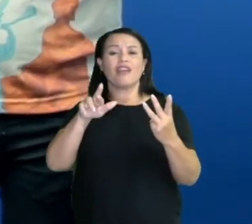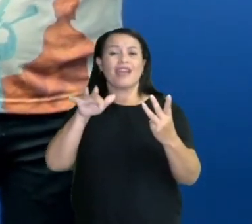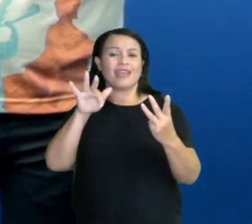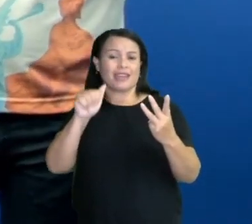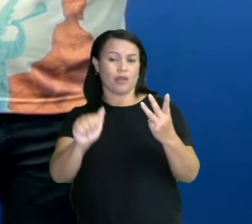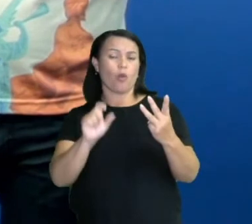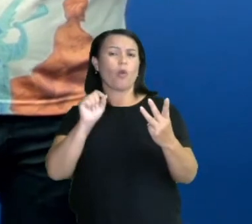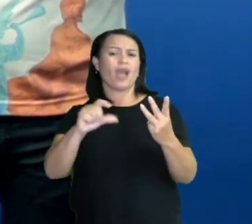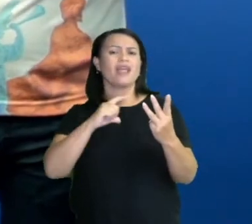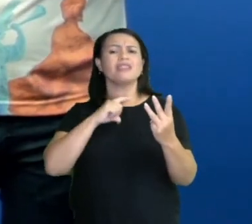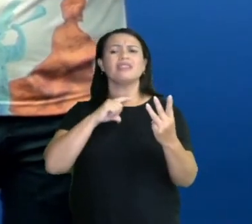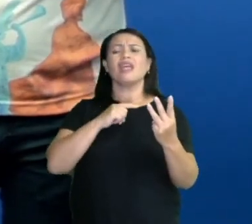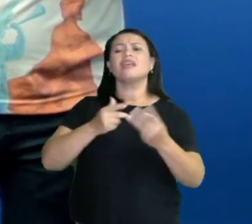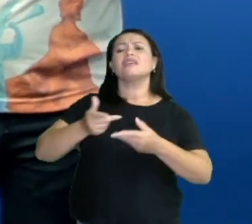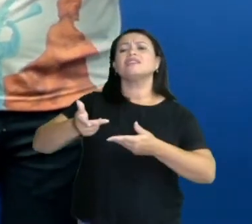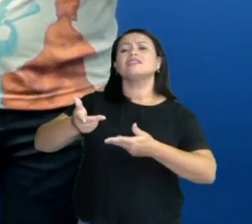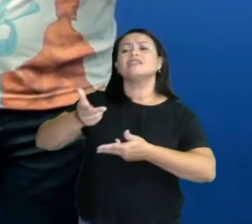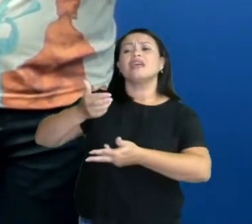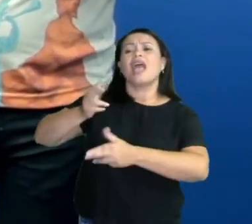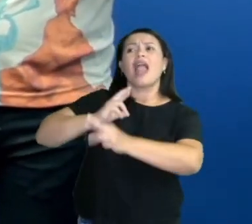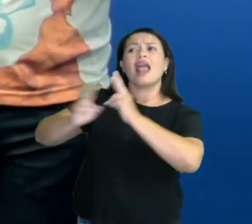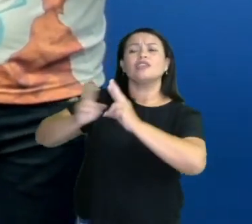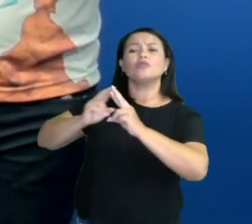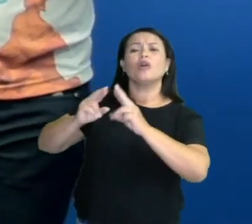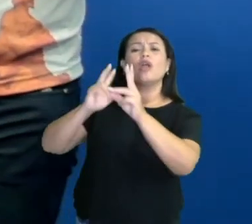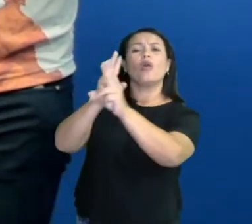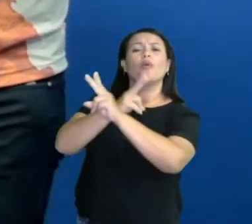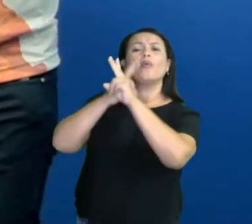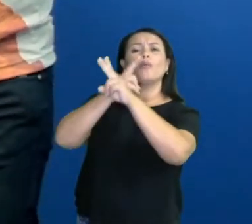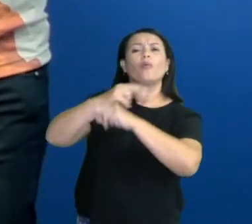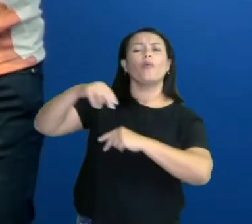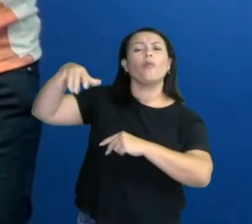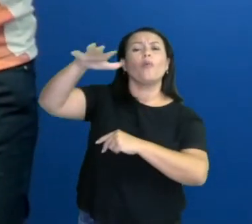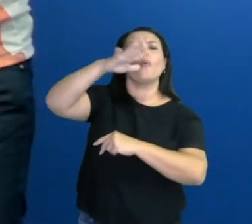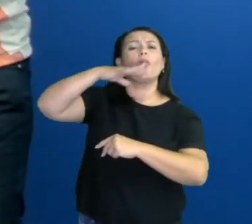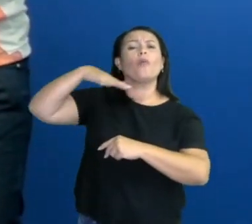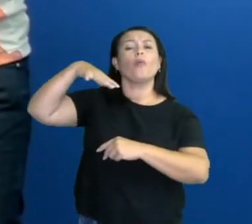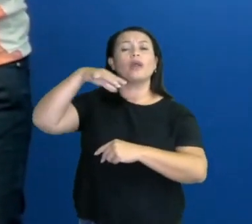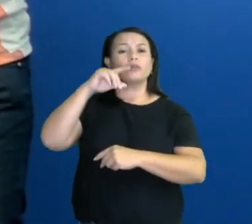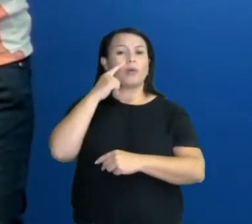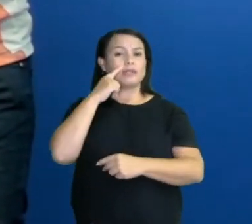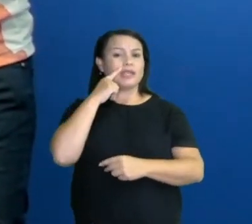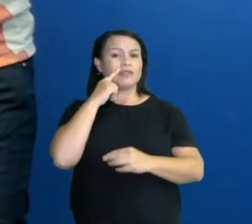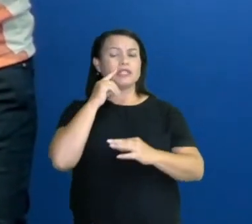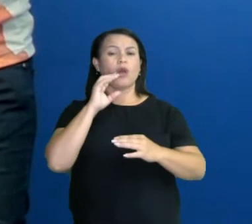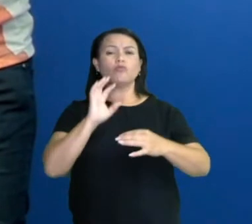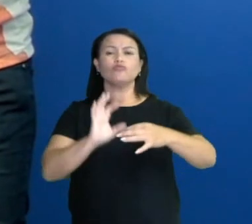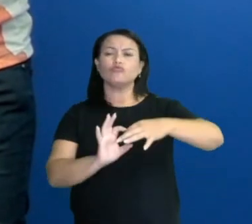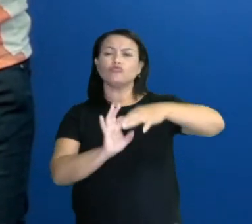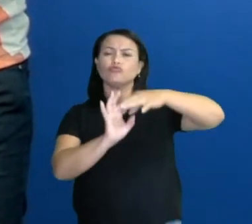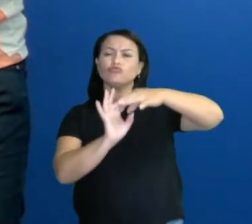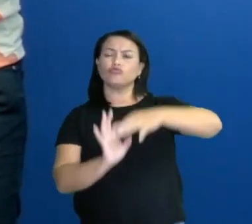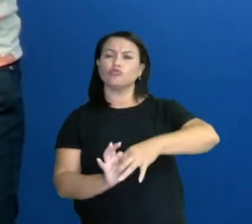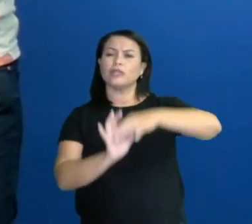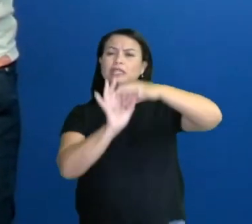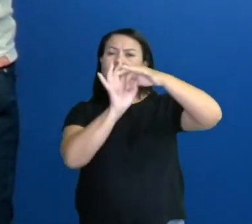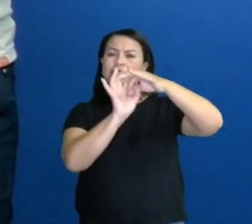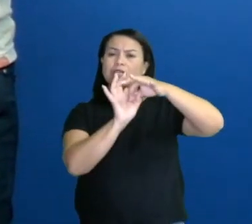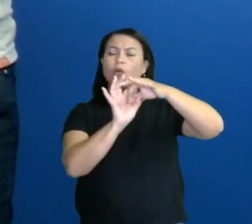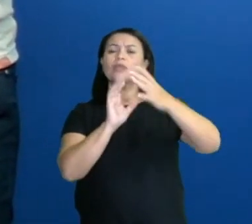que se relacionam com o ar. Então, toda essa interação da atmosfera, litosfera e